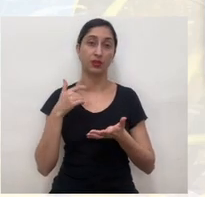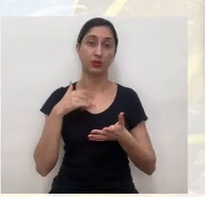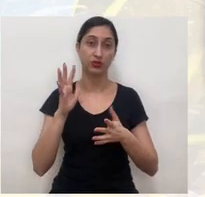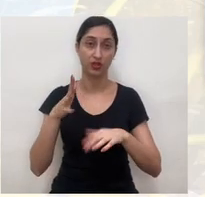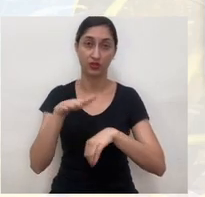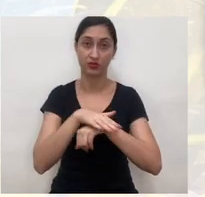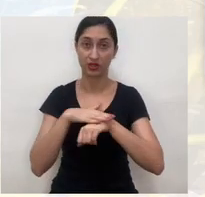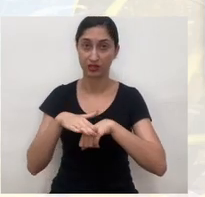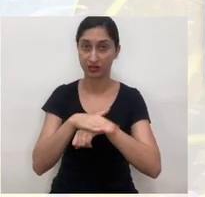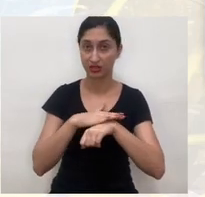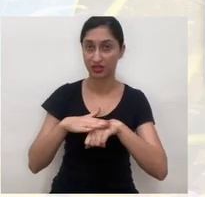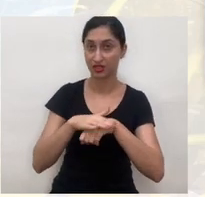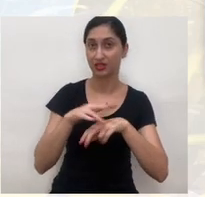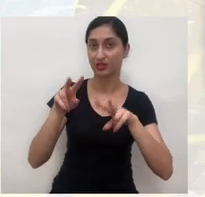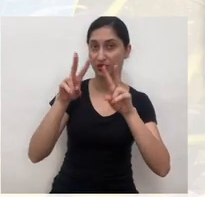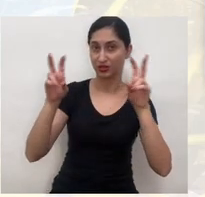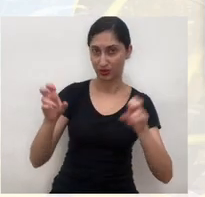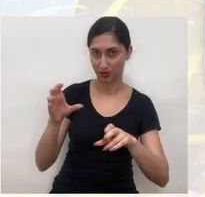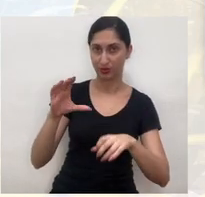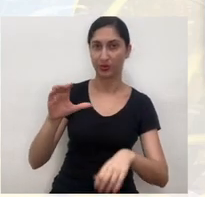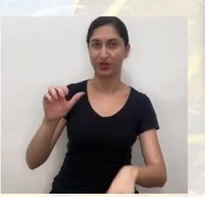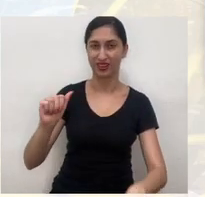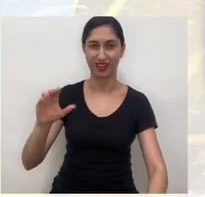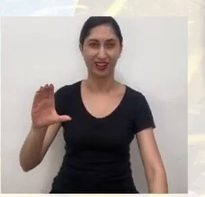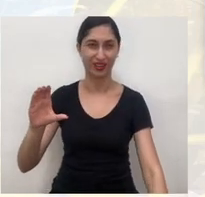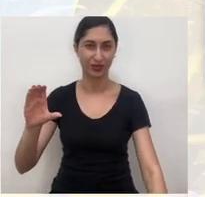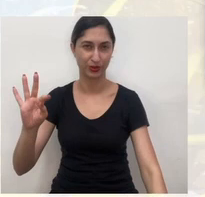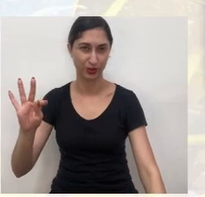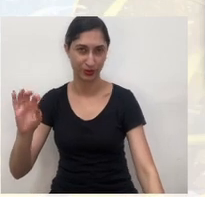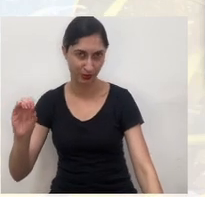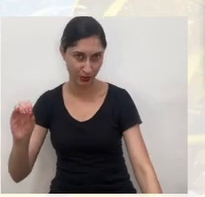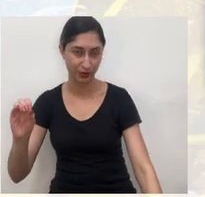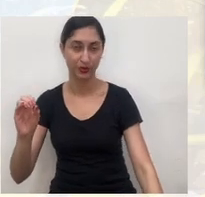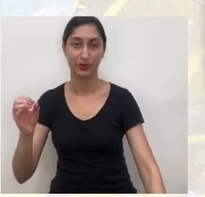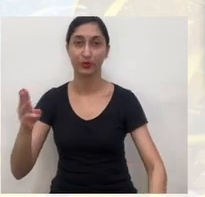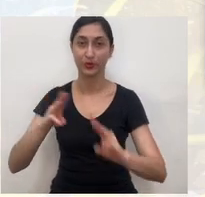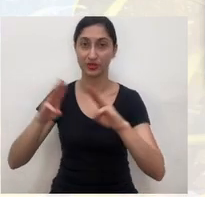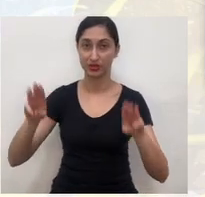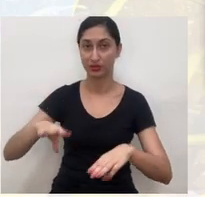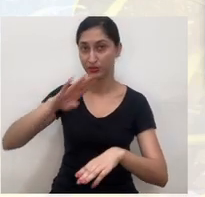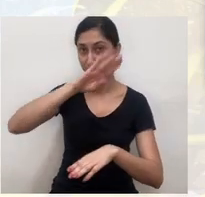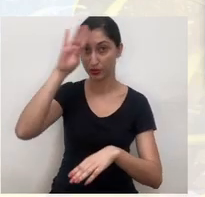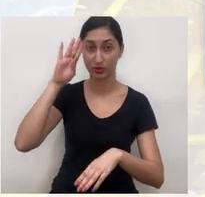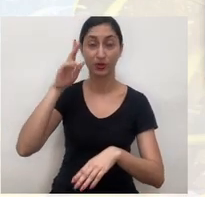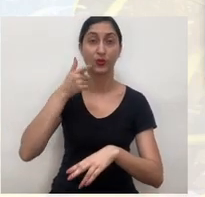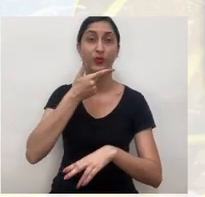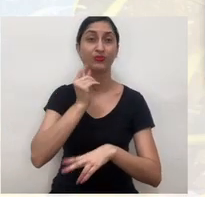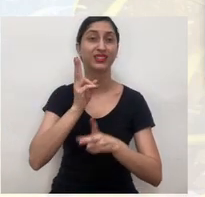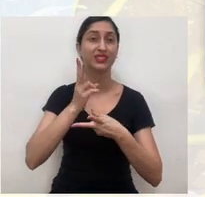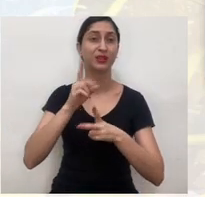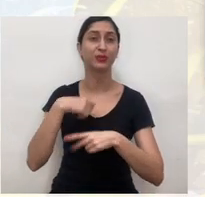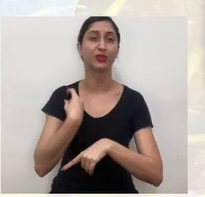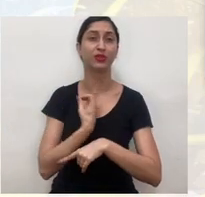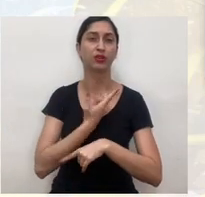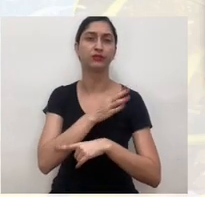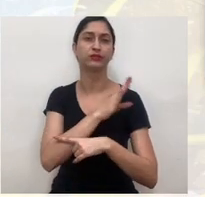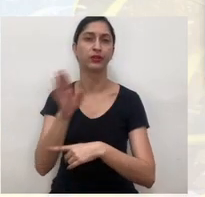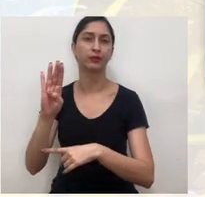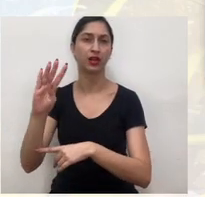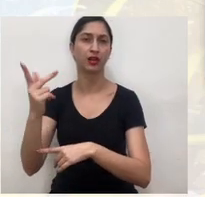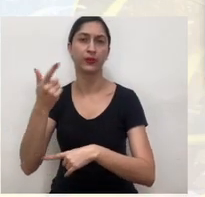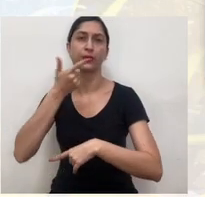do museu na Pampulha, né? Que o Burle Marx falou 500 vezes, toda vez que a gente ia a Belo Horizonte, ele